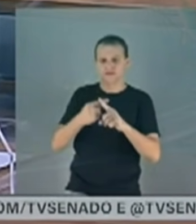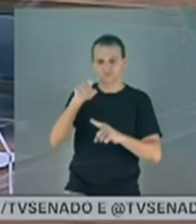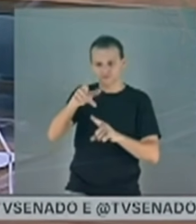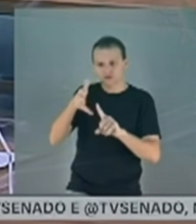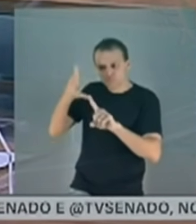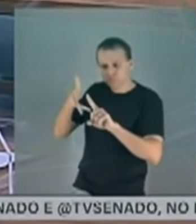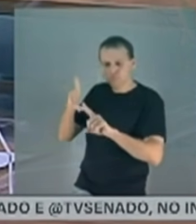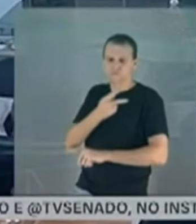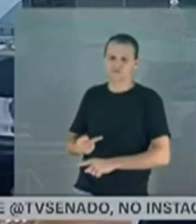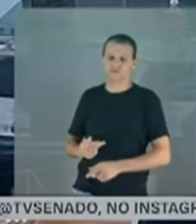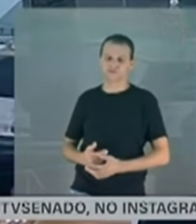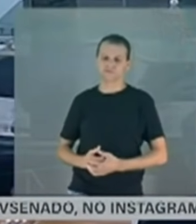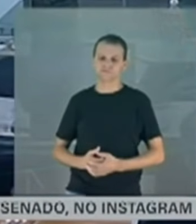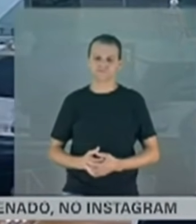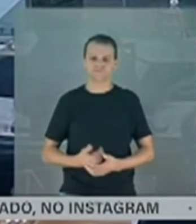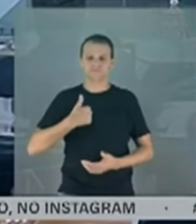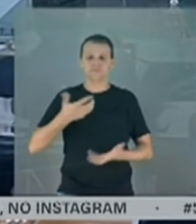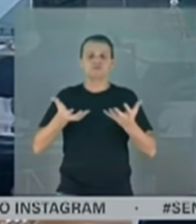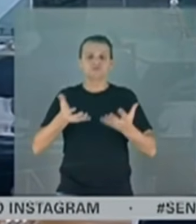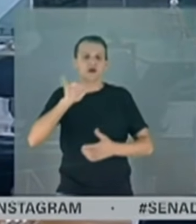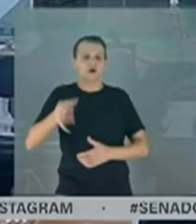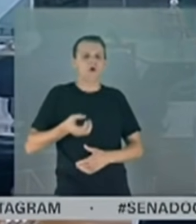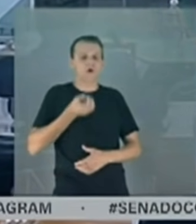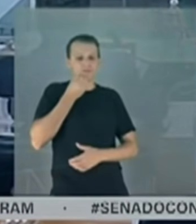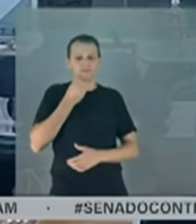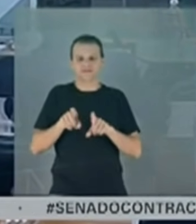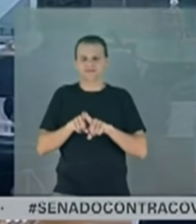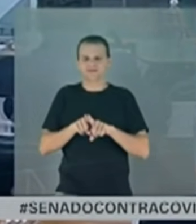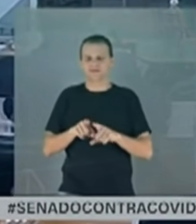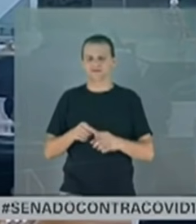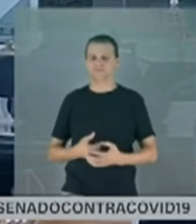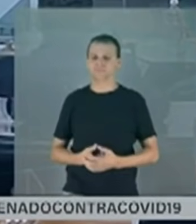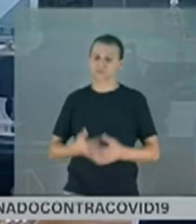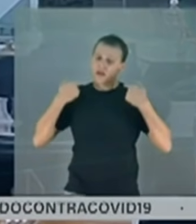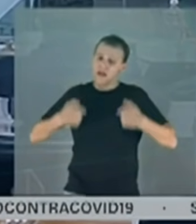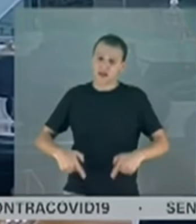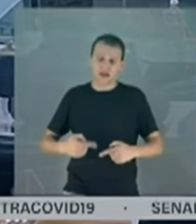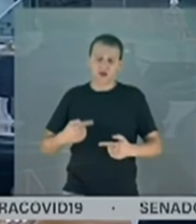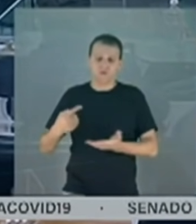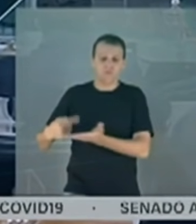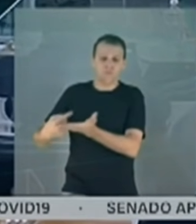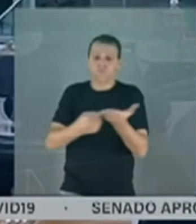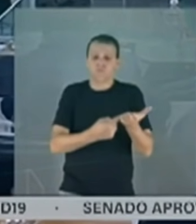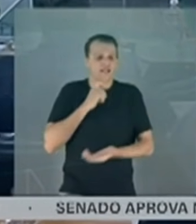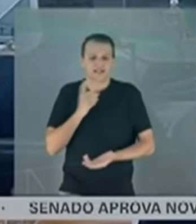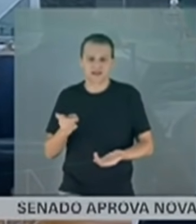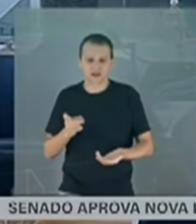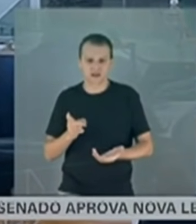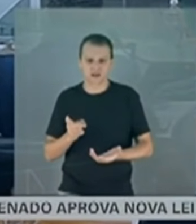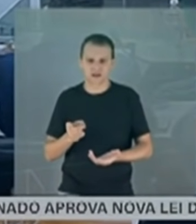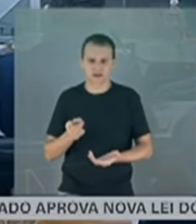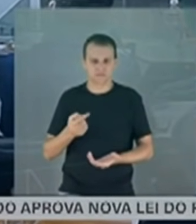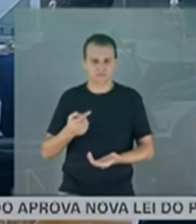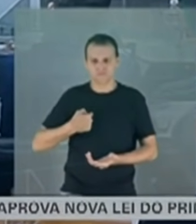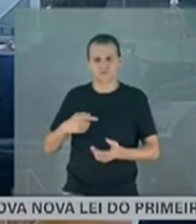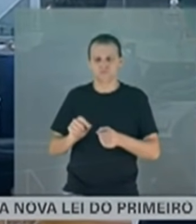presidência. Eu queria aproveitar a oportunidade, já que eu pelo menos, não fiz acordo com ninguém, tá? Eu não